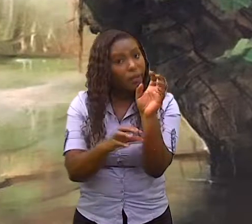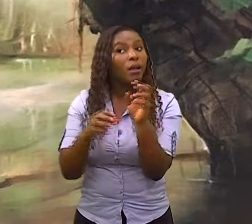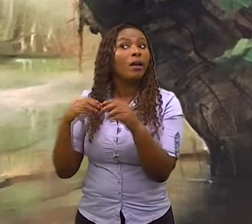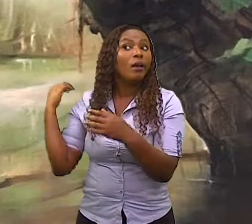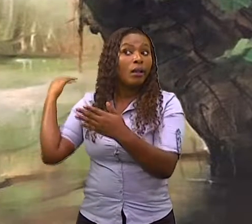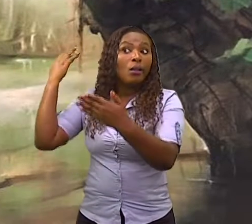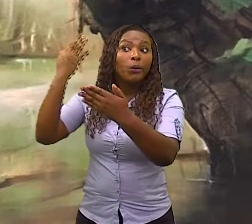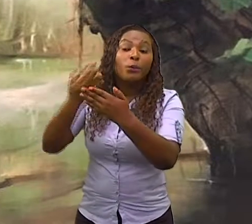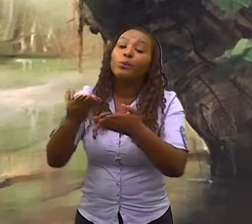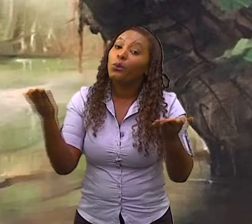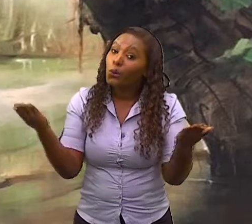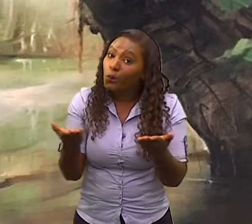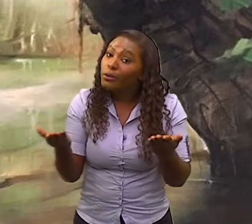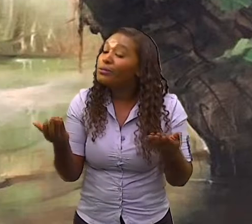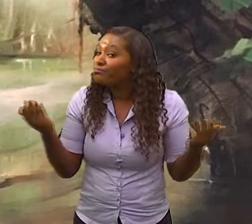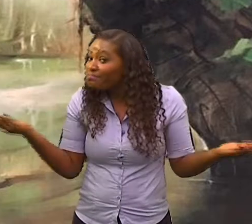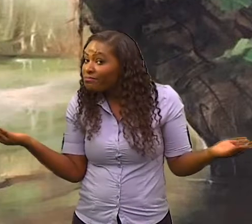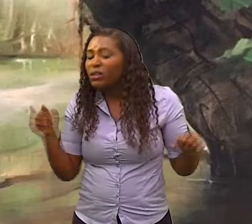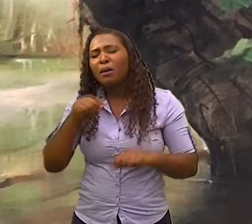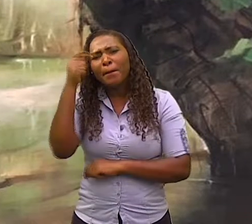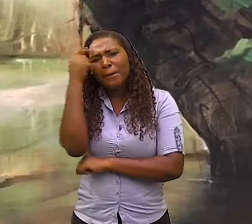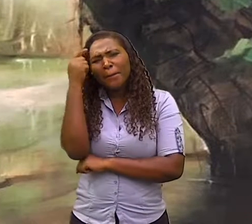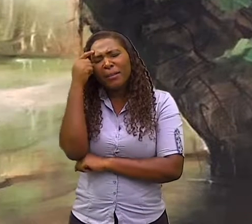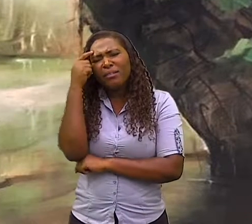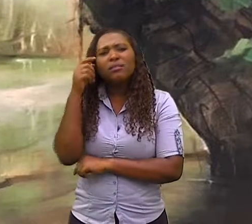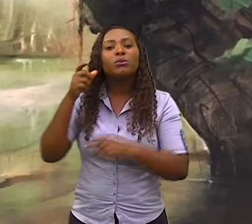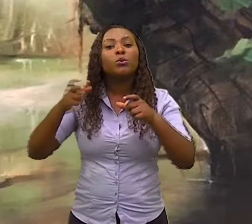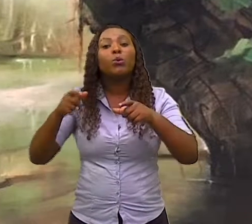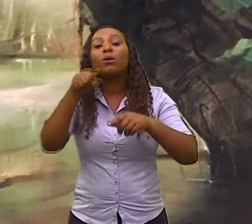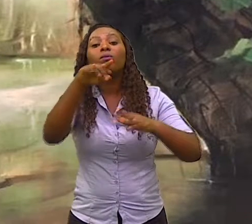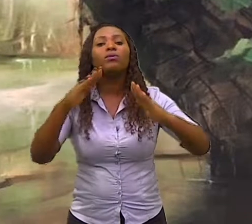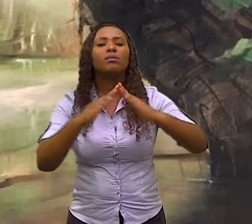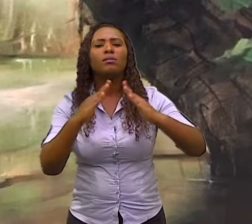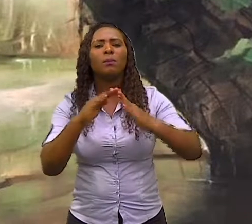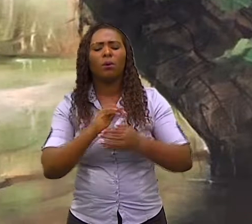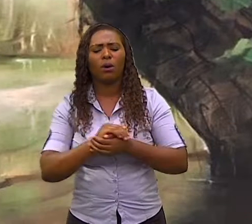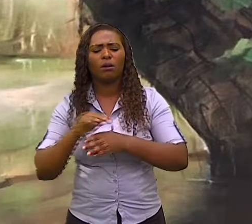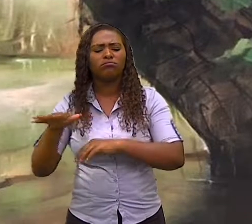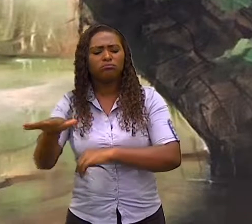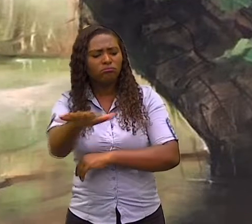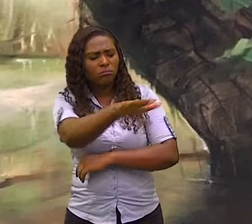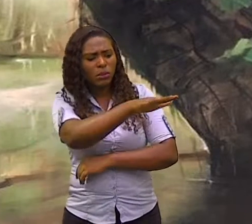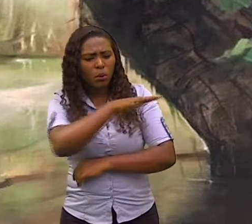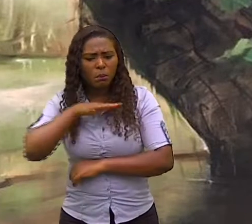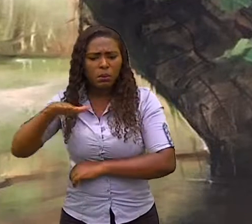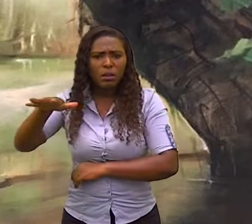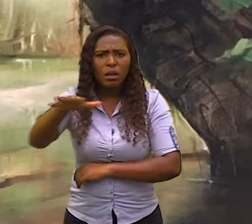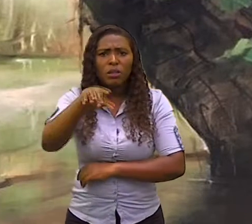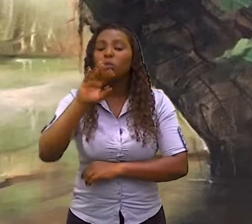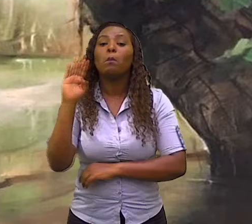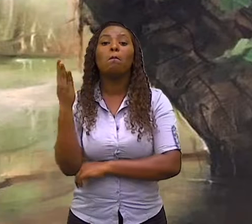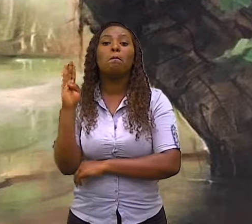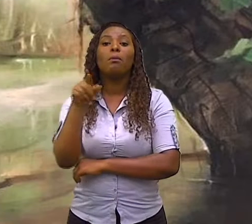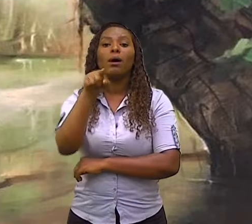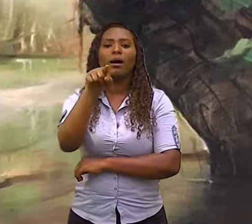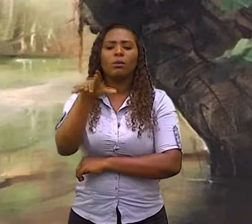mora. Será que sempre foi assim? Sempre foi da mesma forma que o seu bairro é